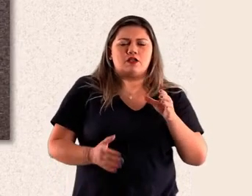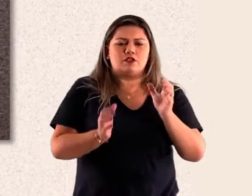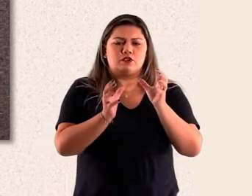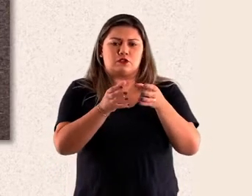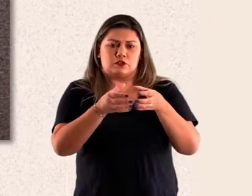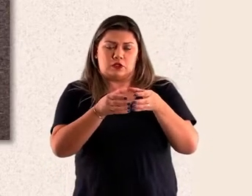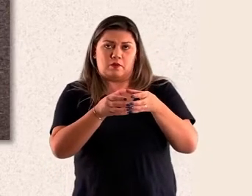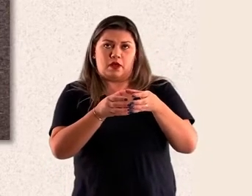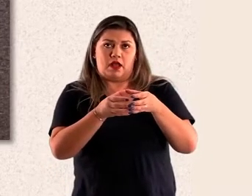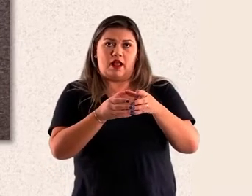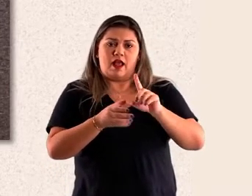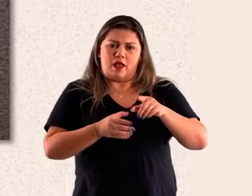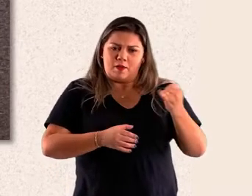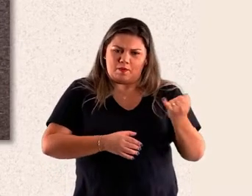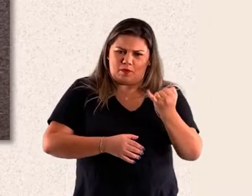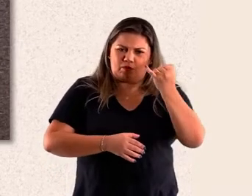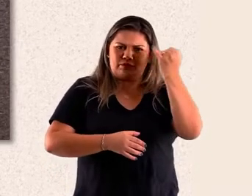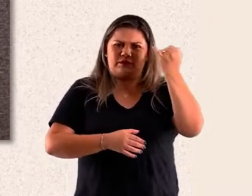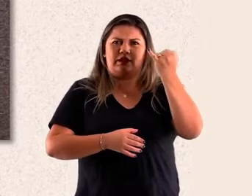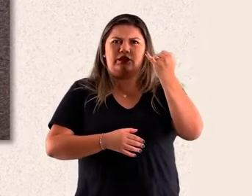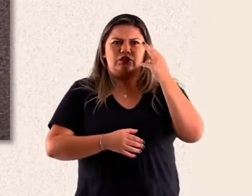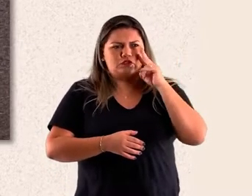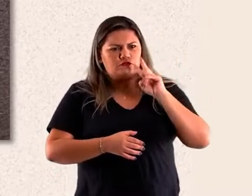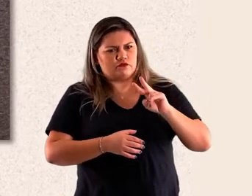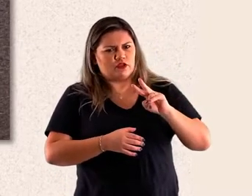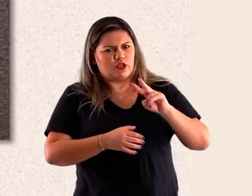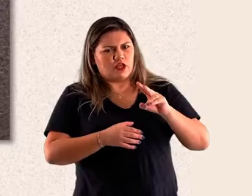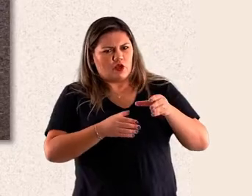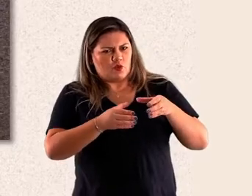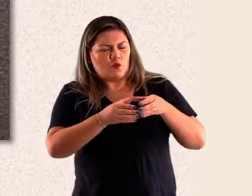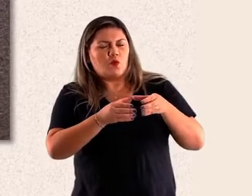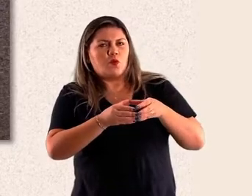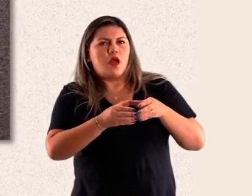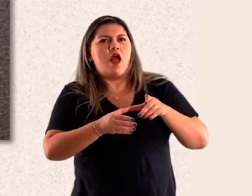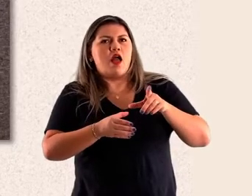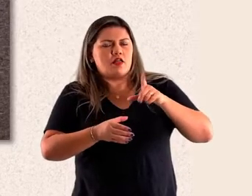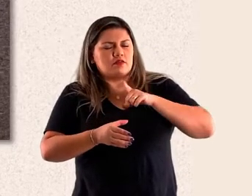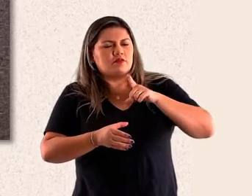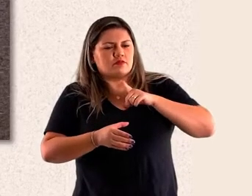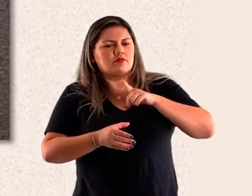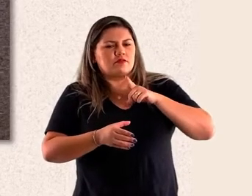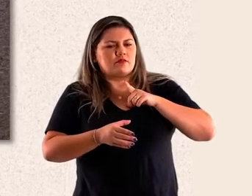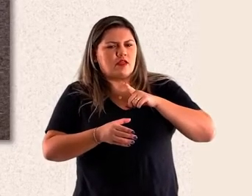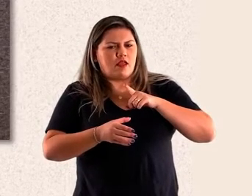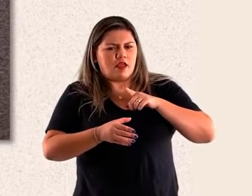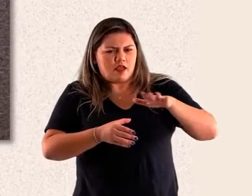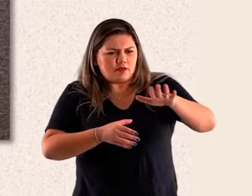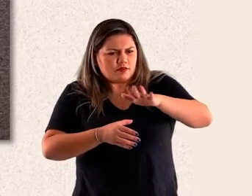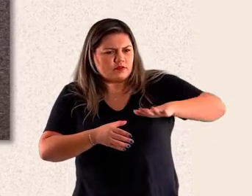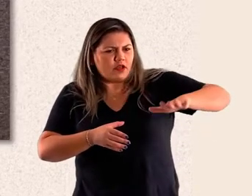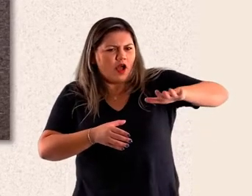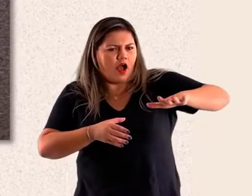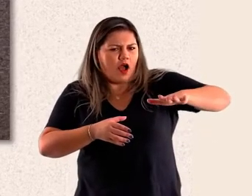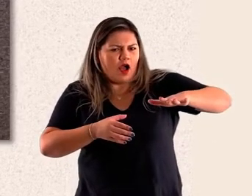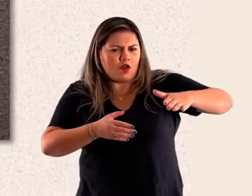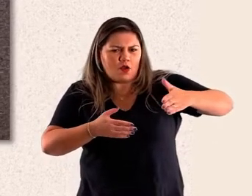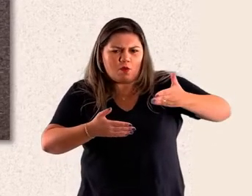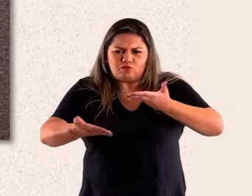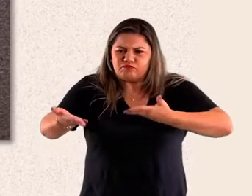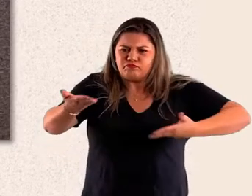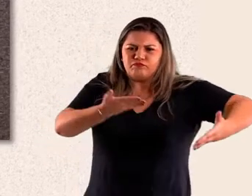eu acho que tão importante quanto o caráter apuratório da comissão é ter esse espaço de diálogo de